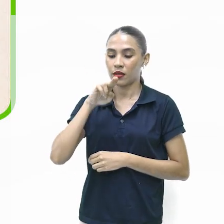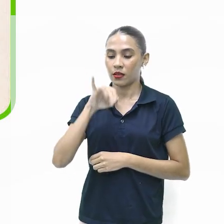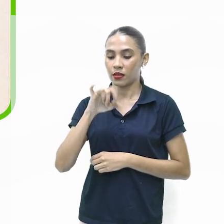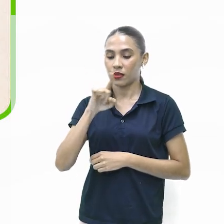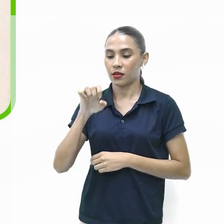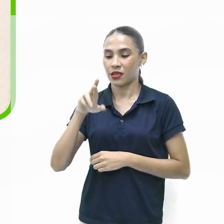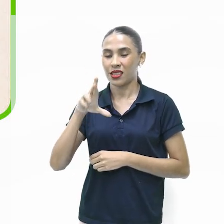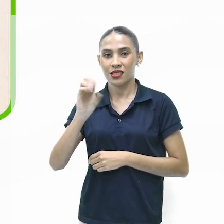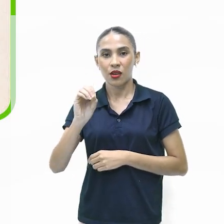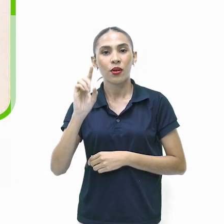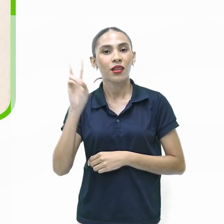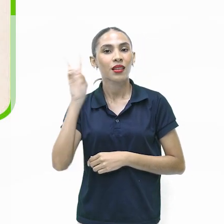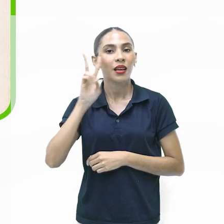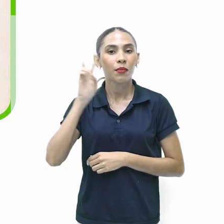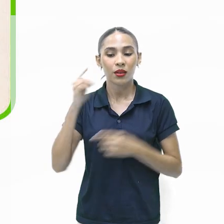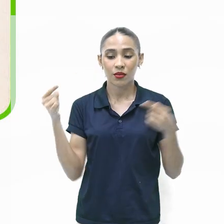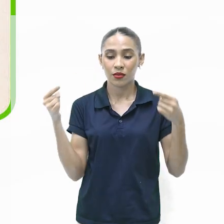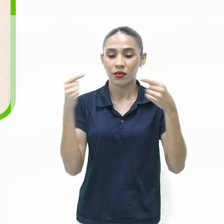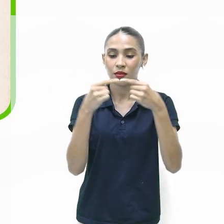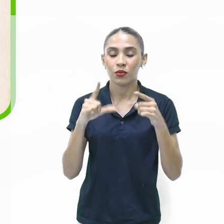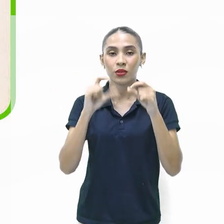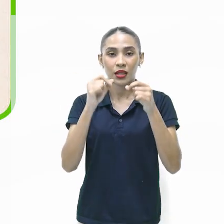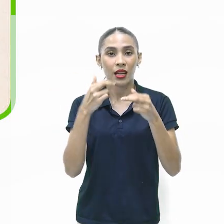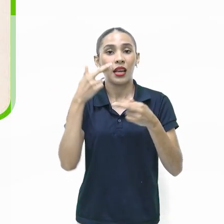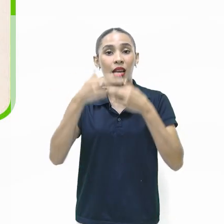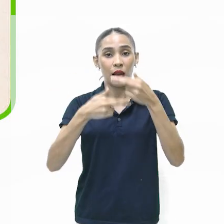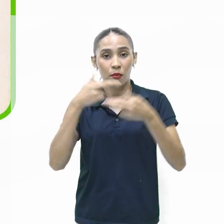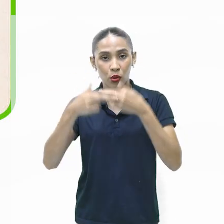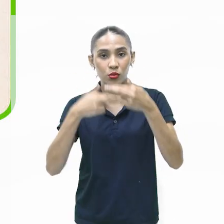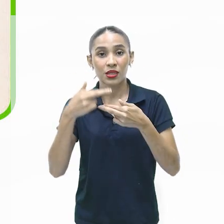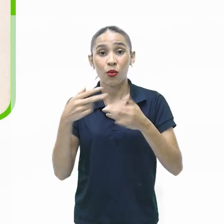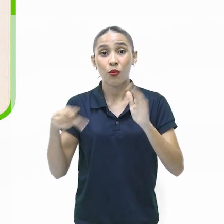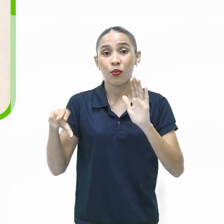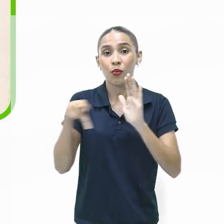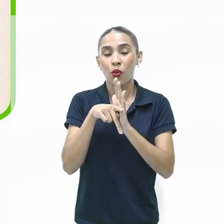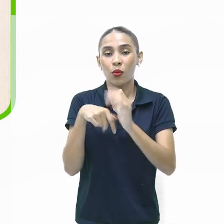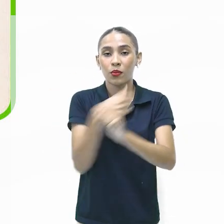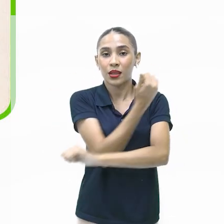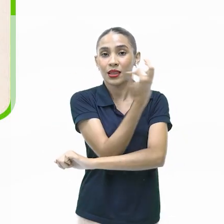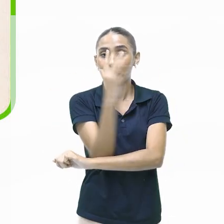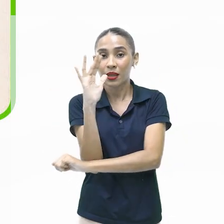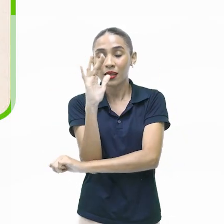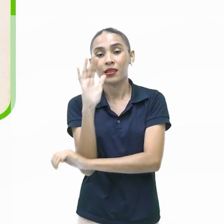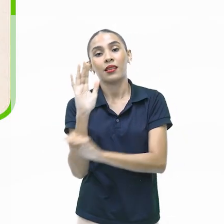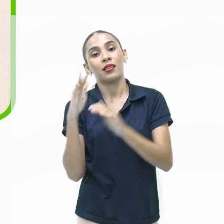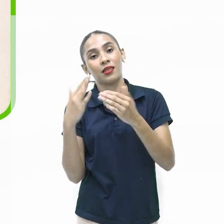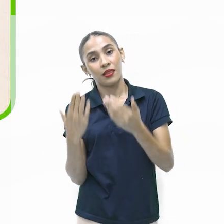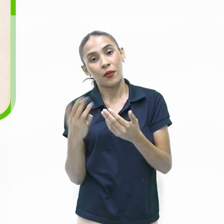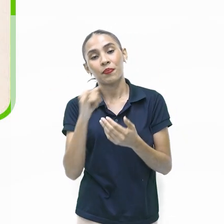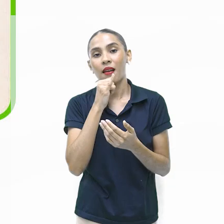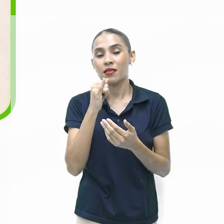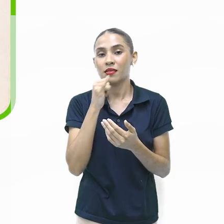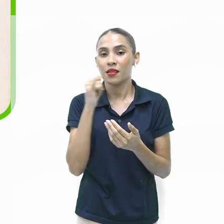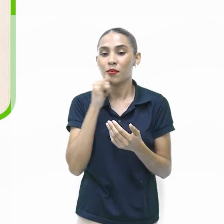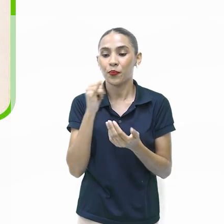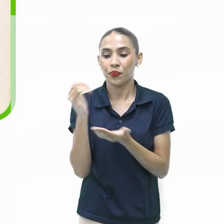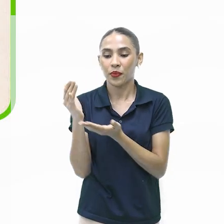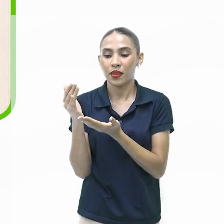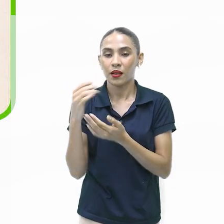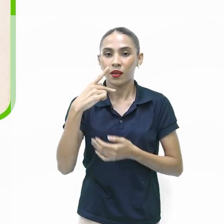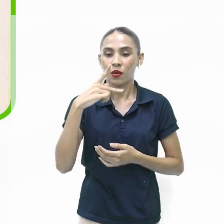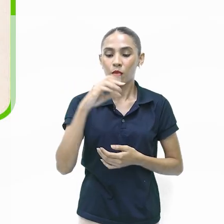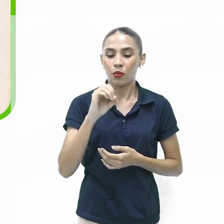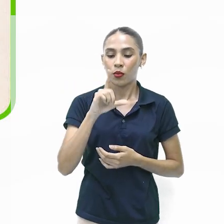polinização, lembrando que a polinização está relacionada com a reprodução ali vegetal, tá? Então, quando